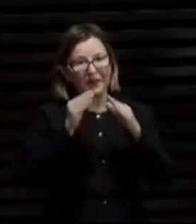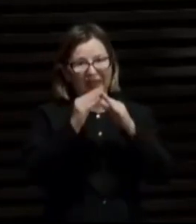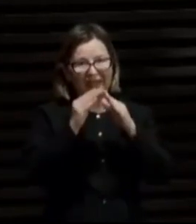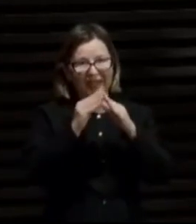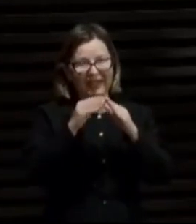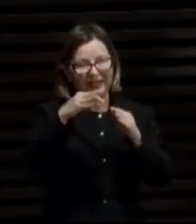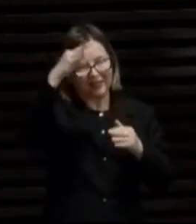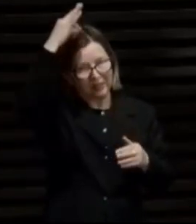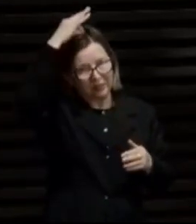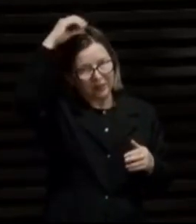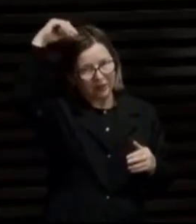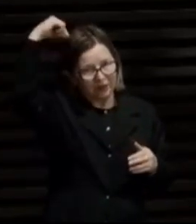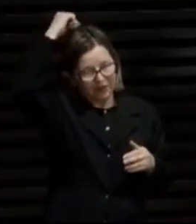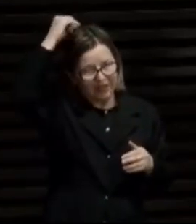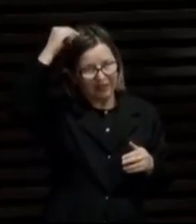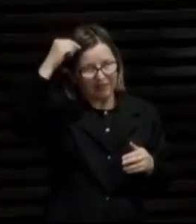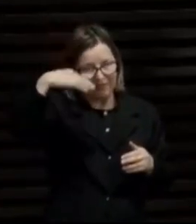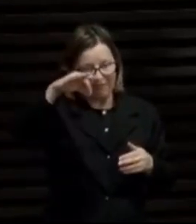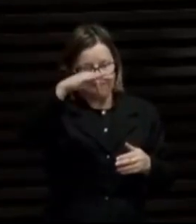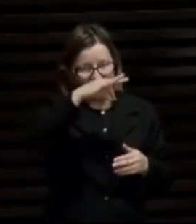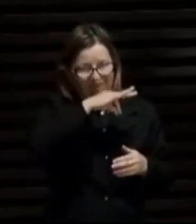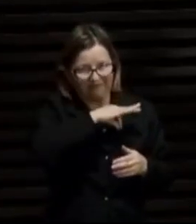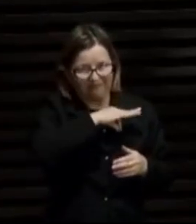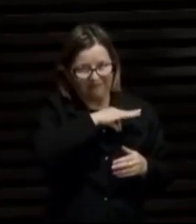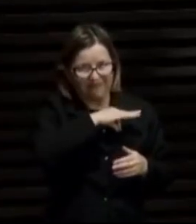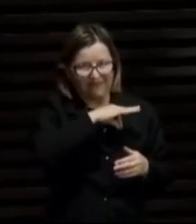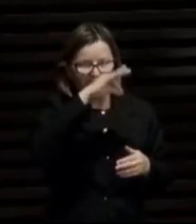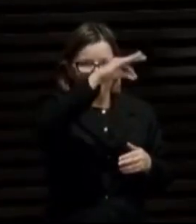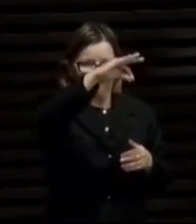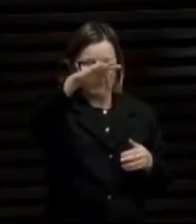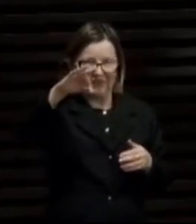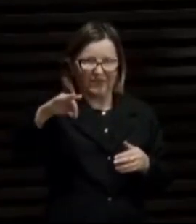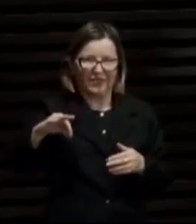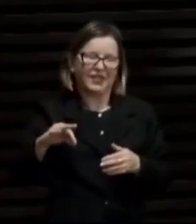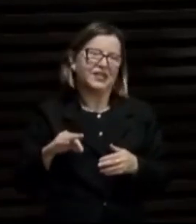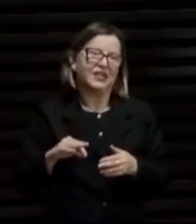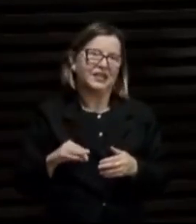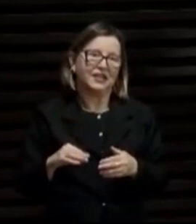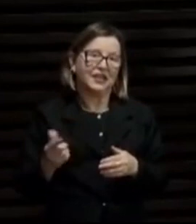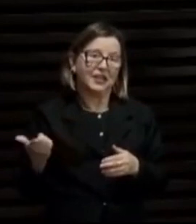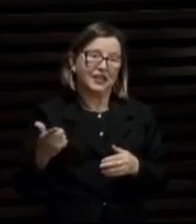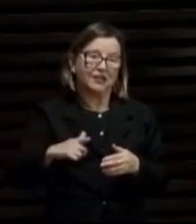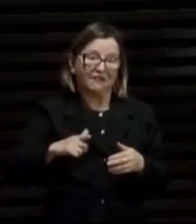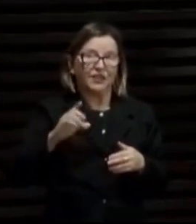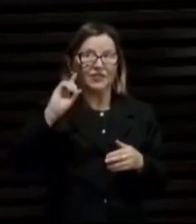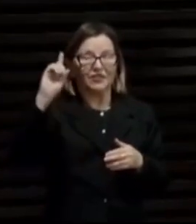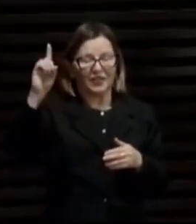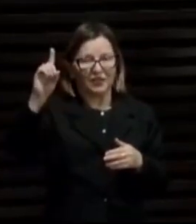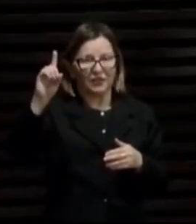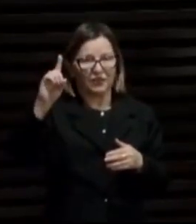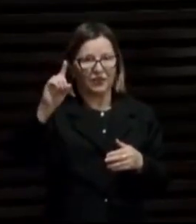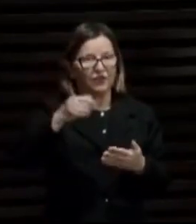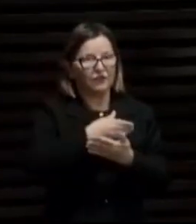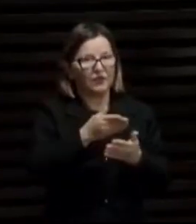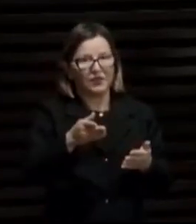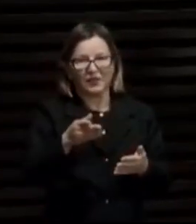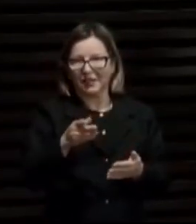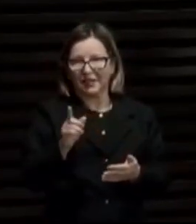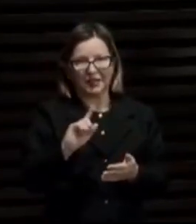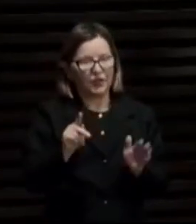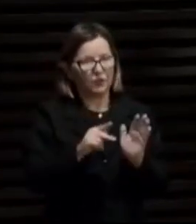vós, o qual tendes da parte de Deus e que não sois de vós mesmos? Porque